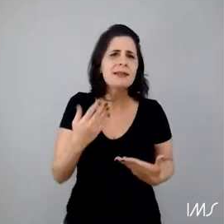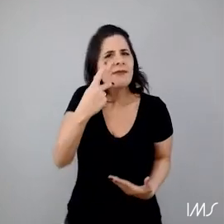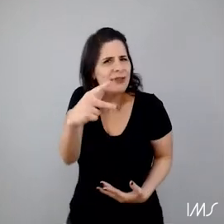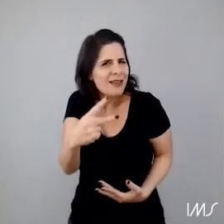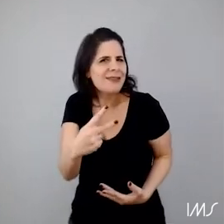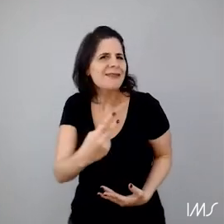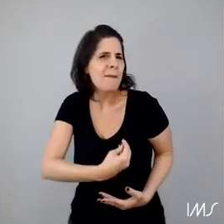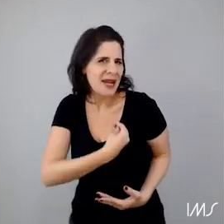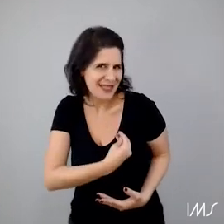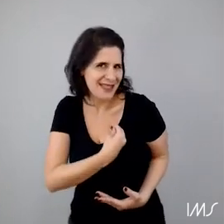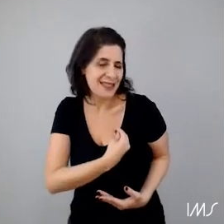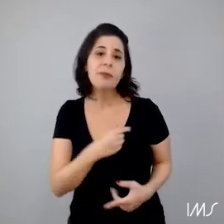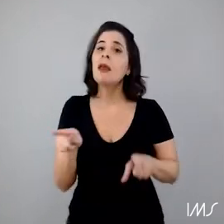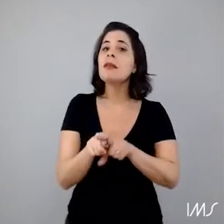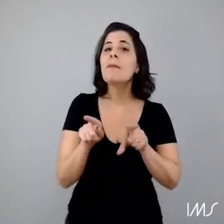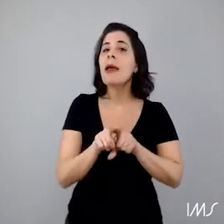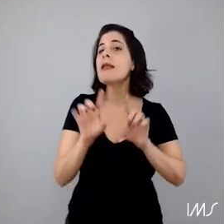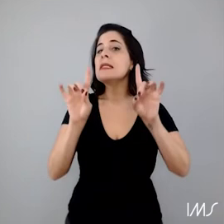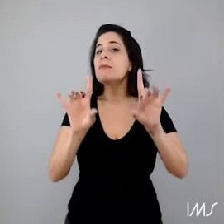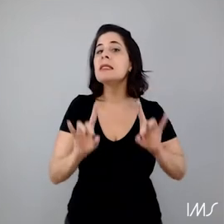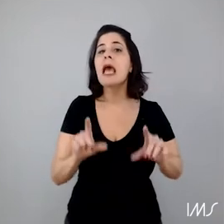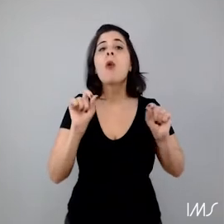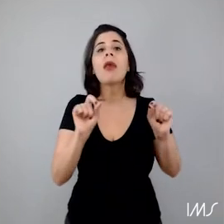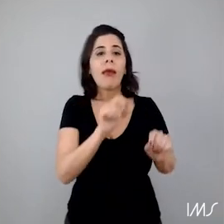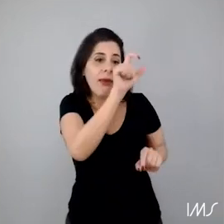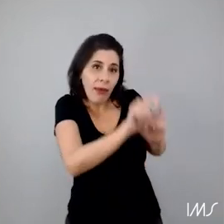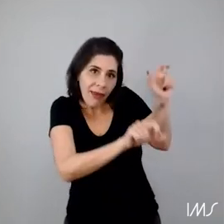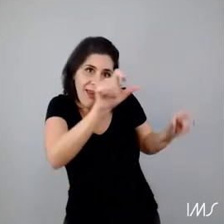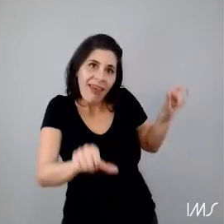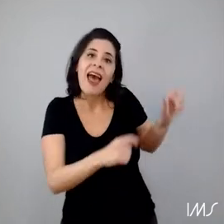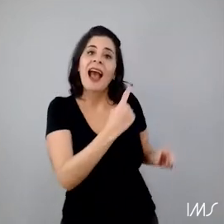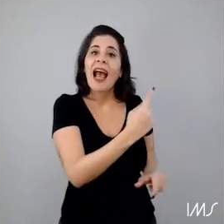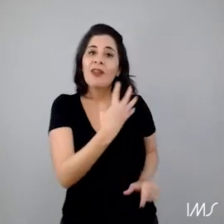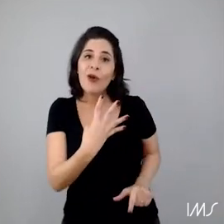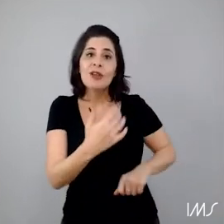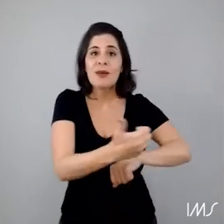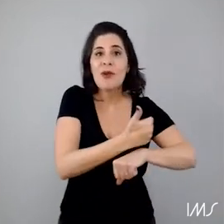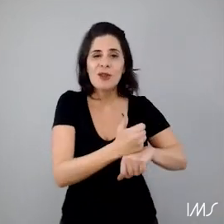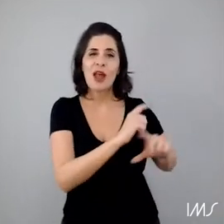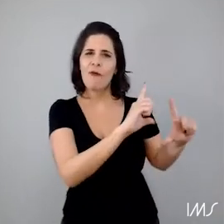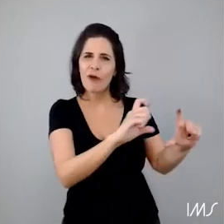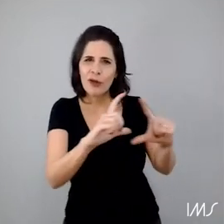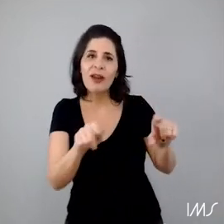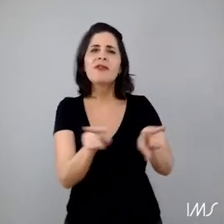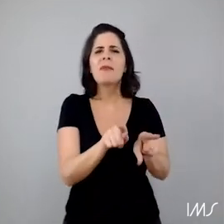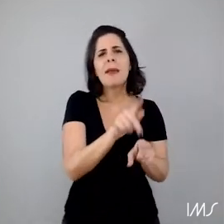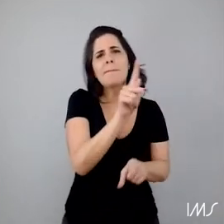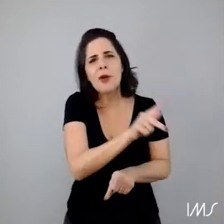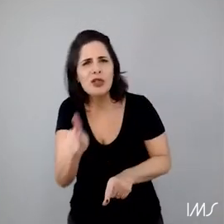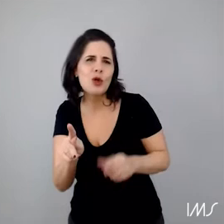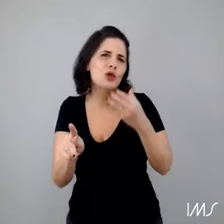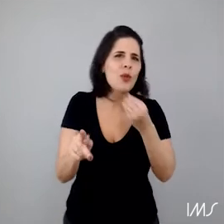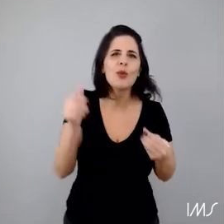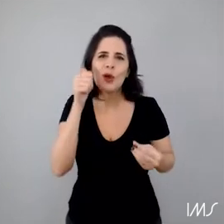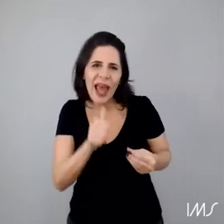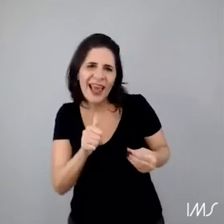presença, e em especial aos 14 profissionais, fotógrafas e fotógrafos, professoras e professores,